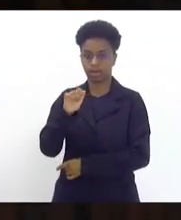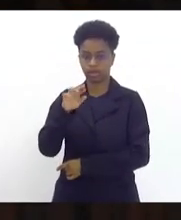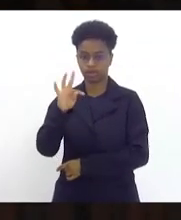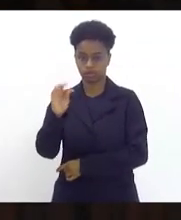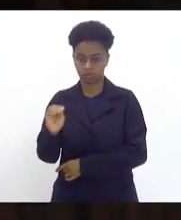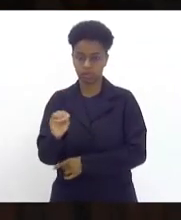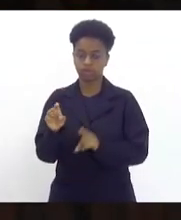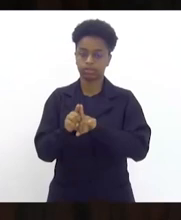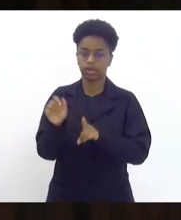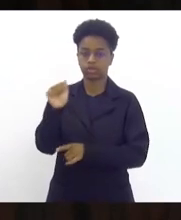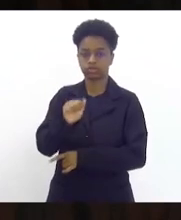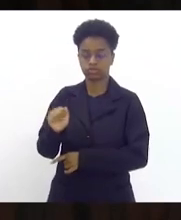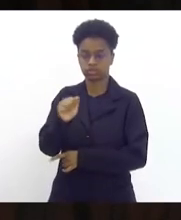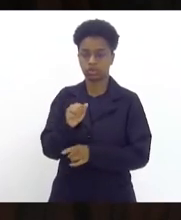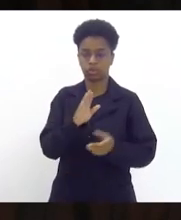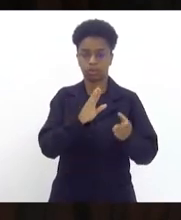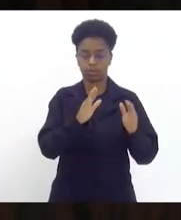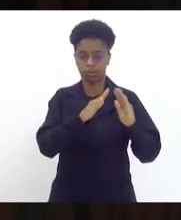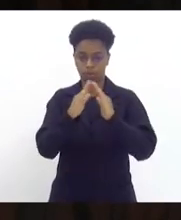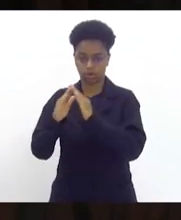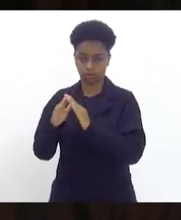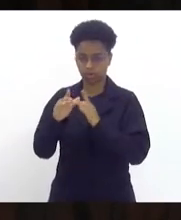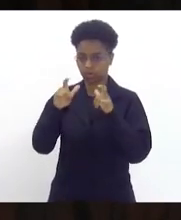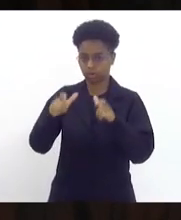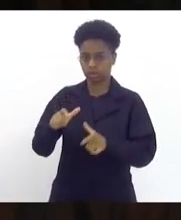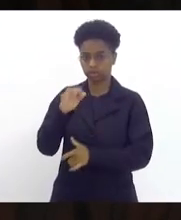e Associação de Moradores da grande Tijuca